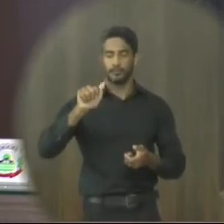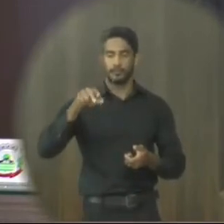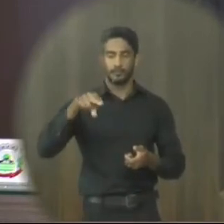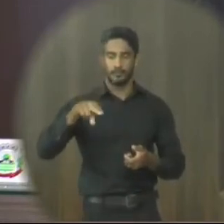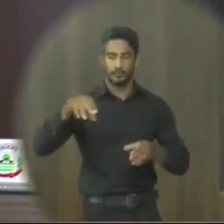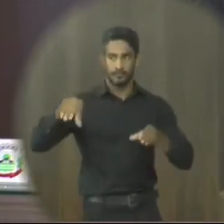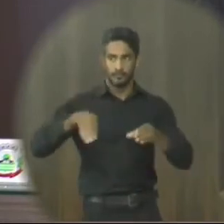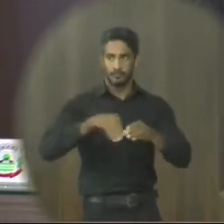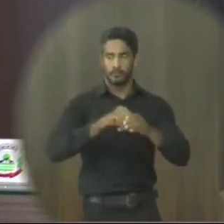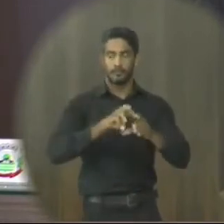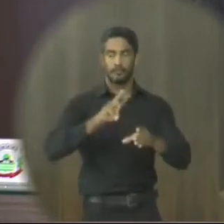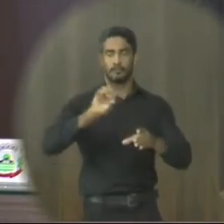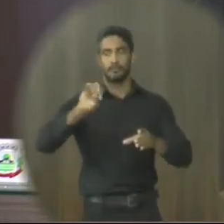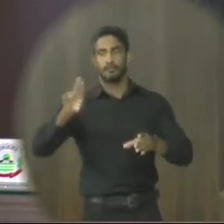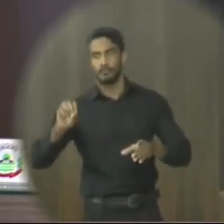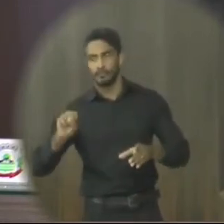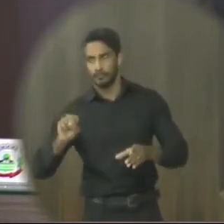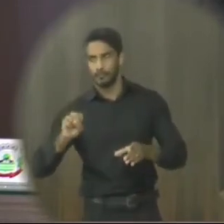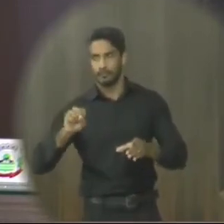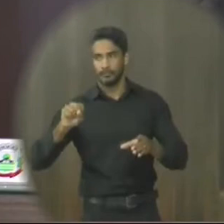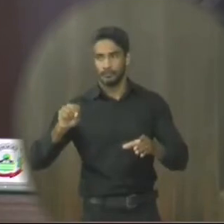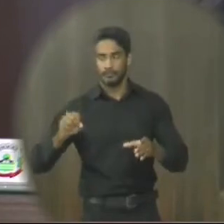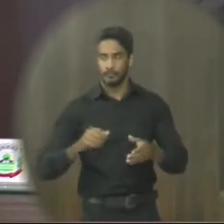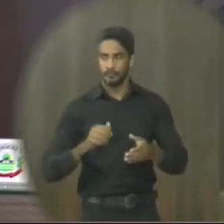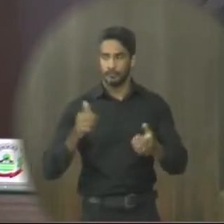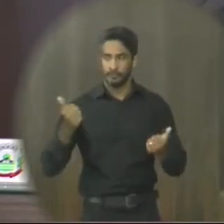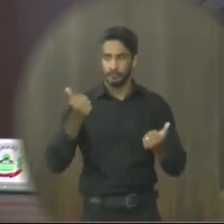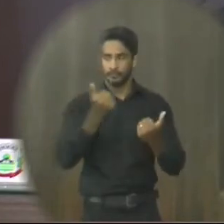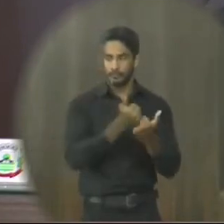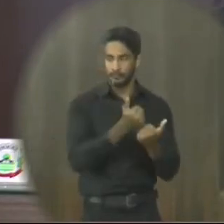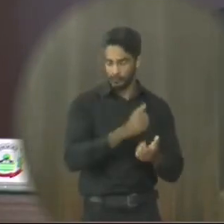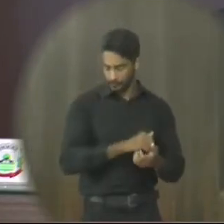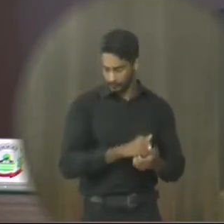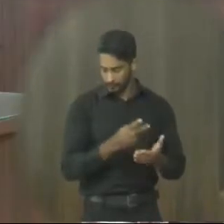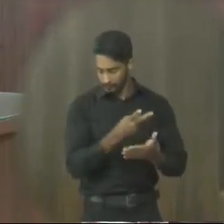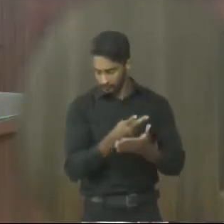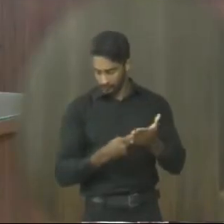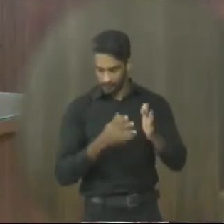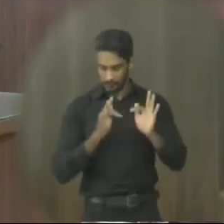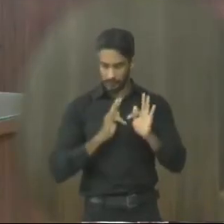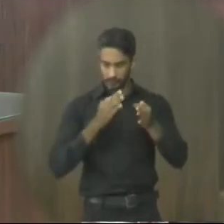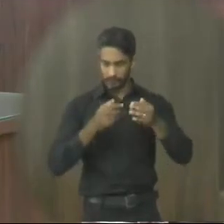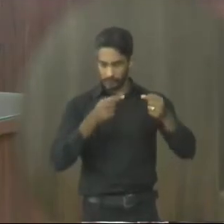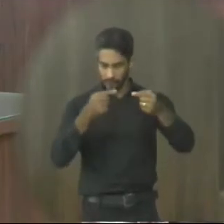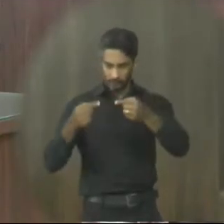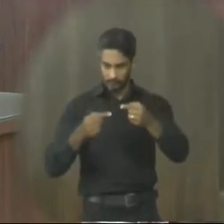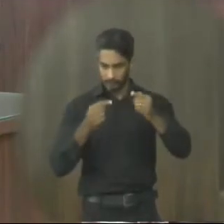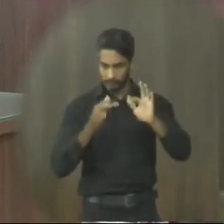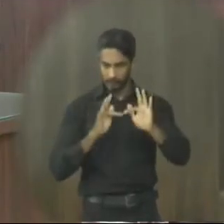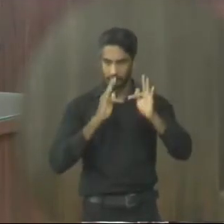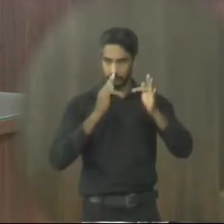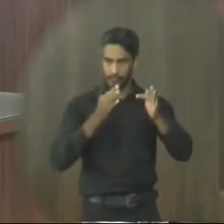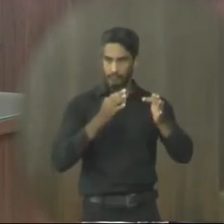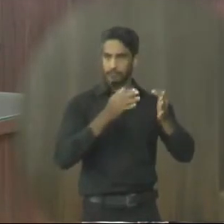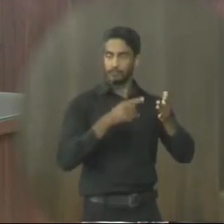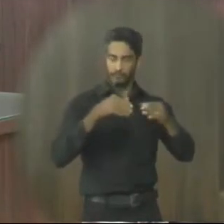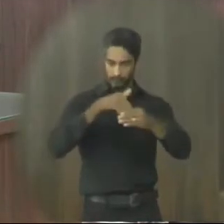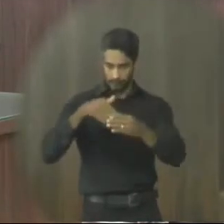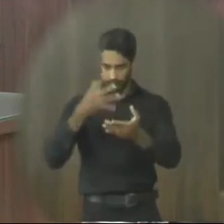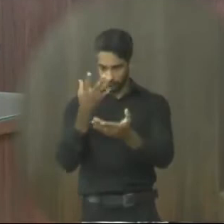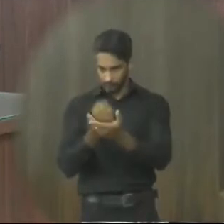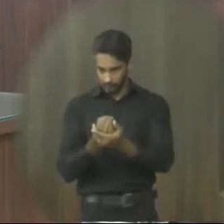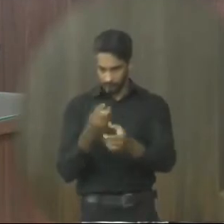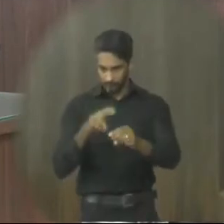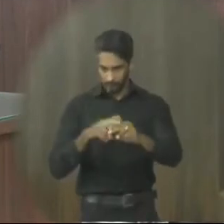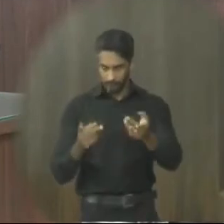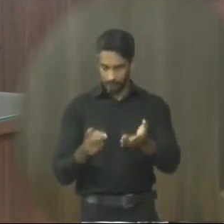membro. Wilson Carlos Lopes, suplente. Parecer final está em discussão. Para esse final de votação, quem for a favor permaneça